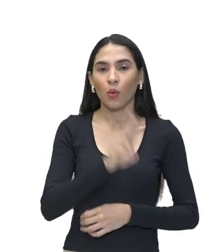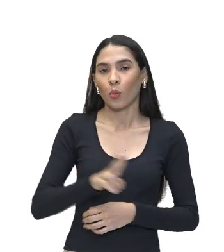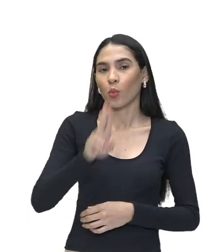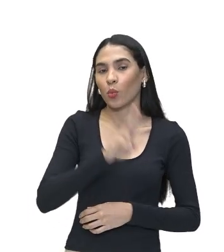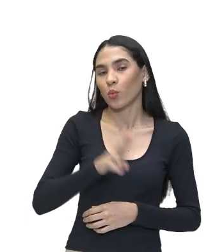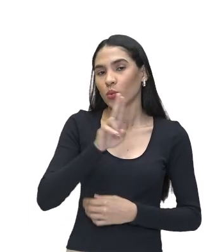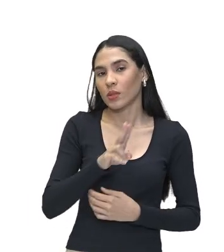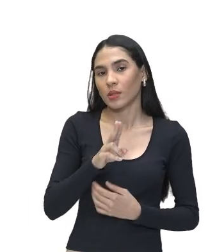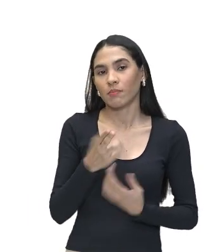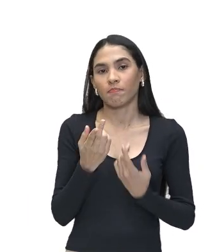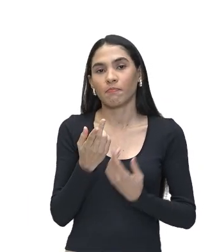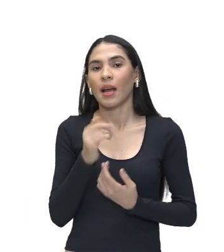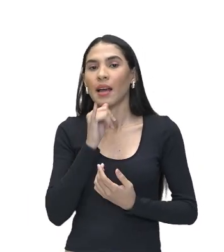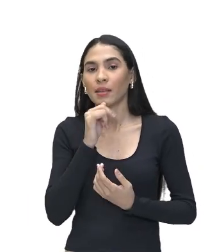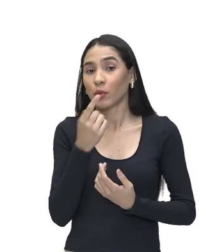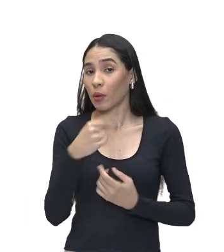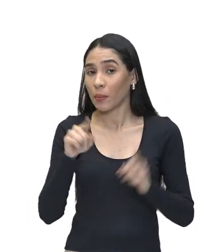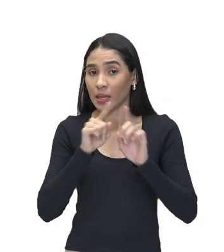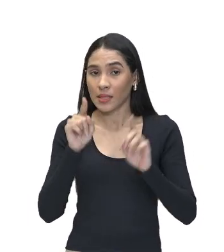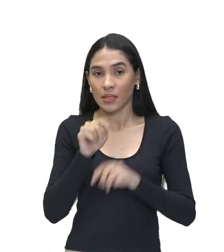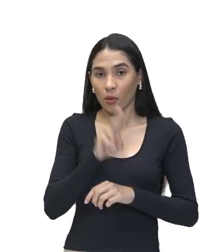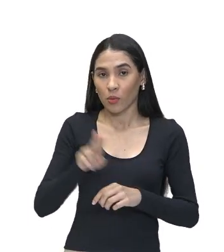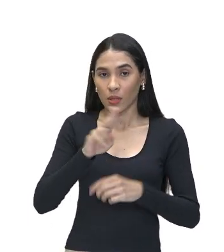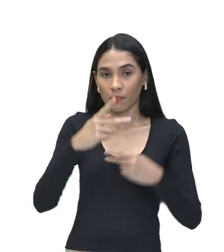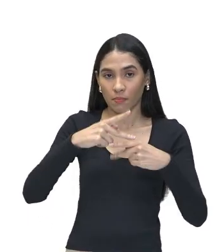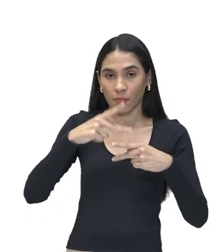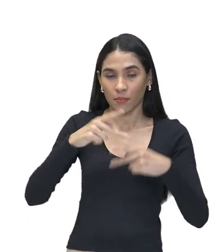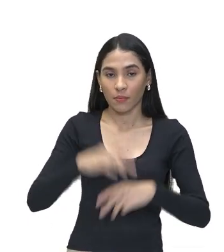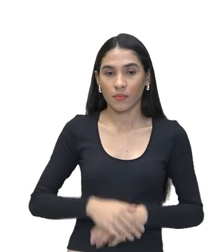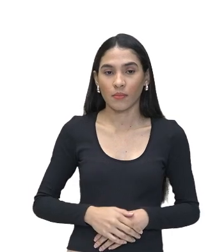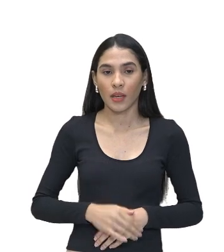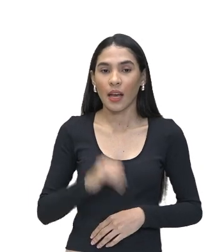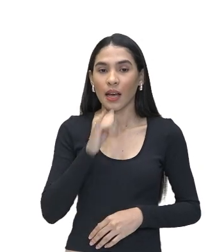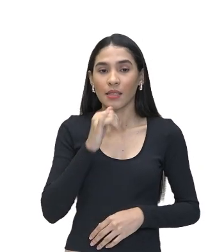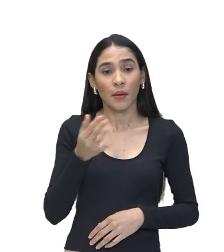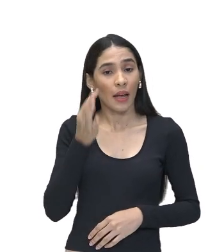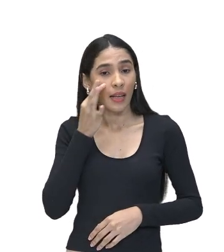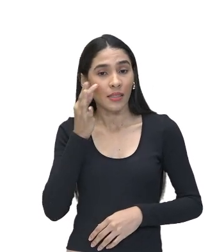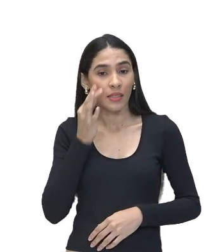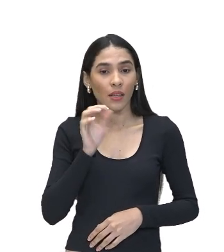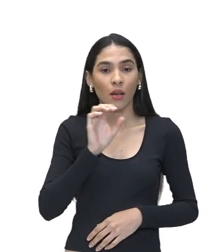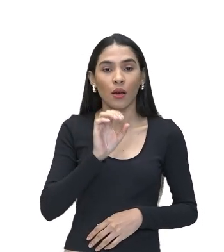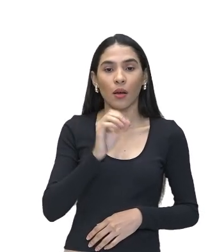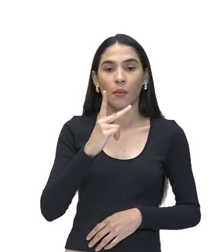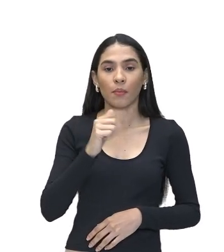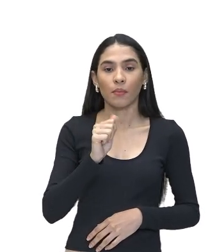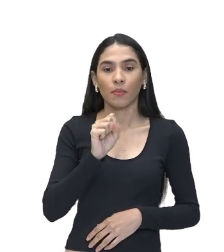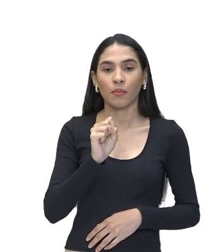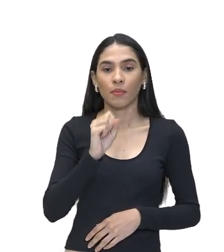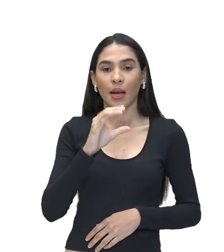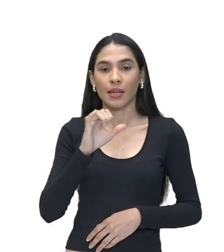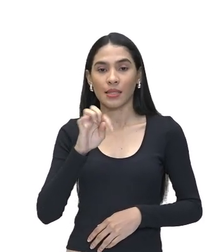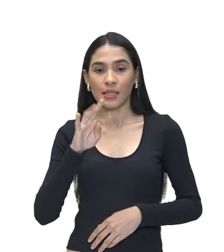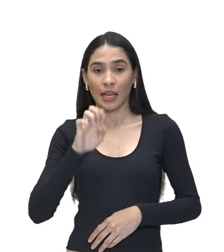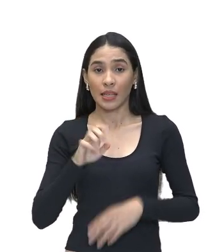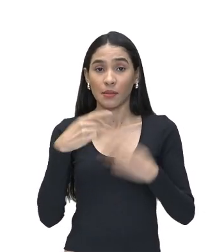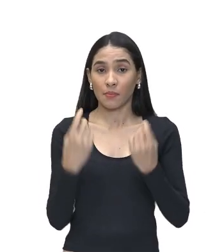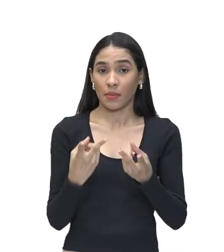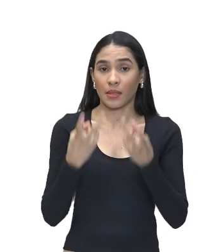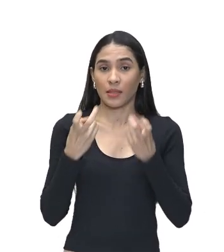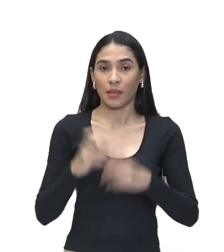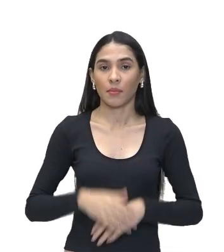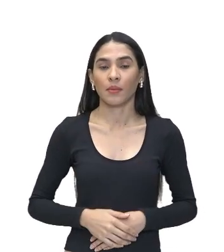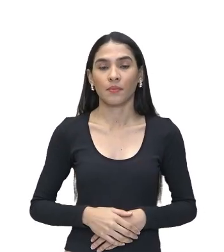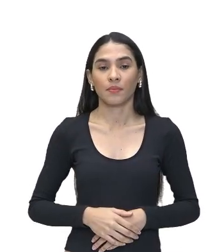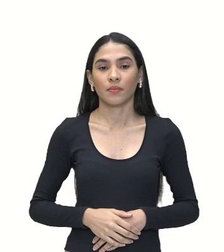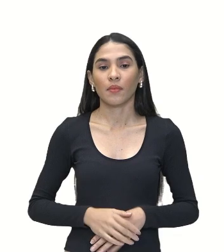sem preposição. Assistir o paciente. Observem que assistir aqui